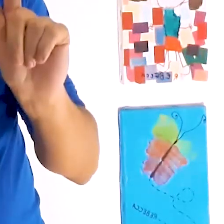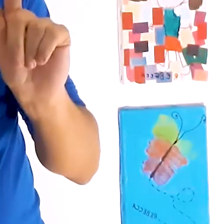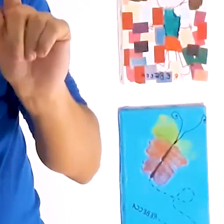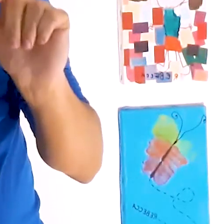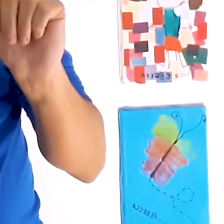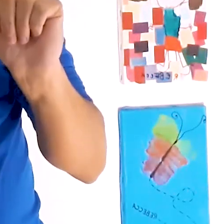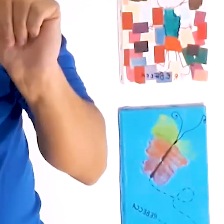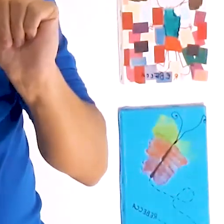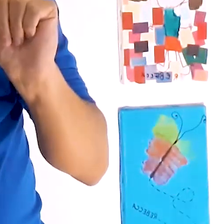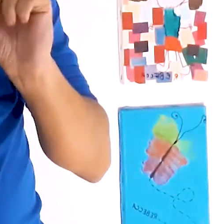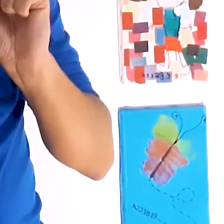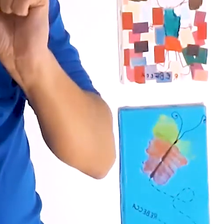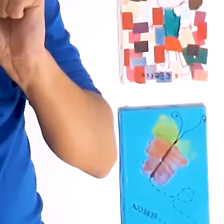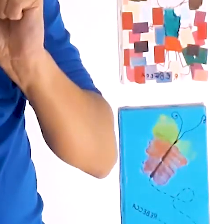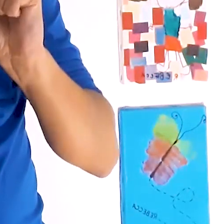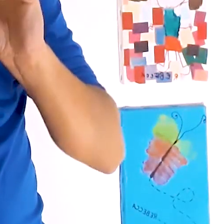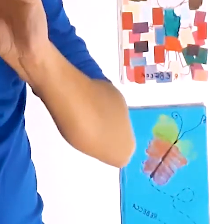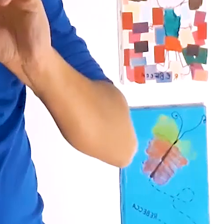quê?